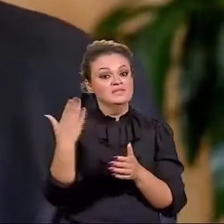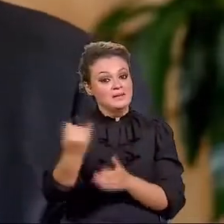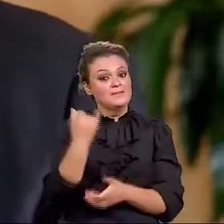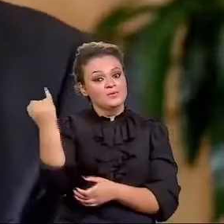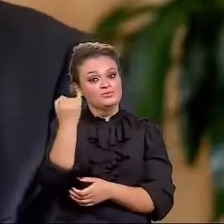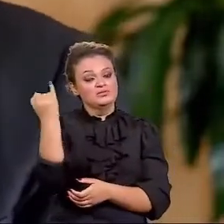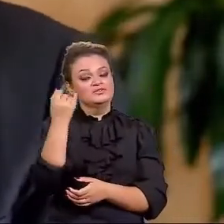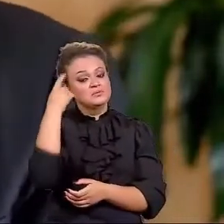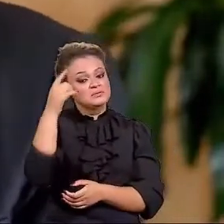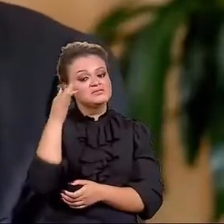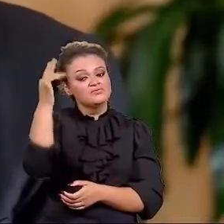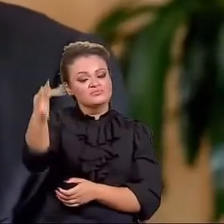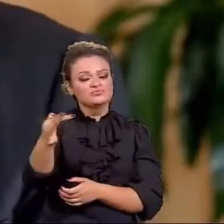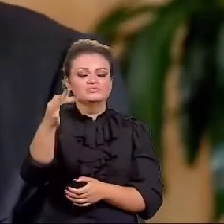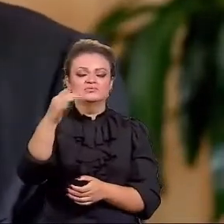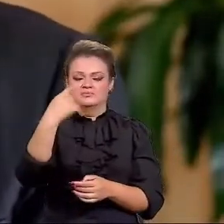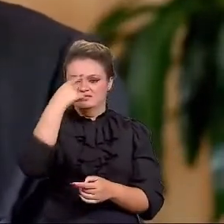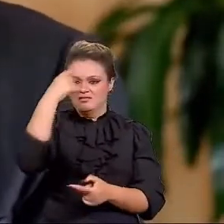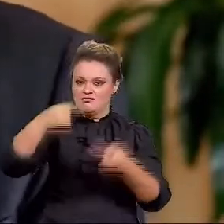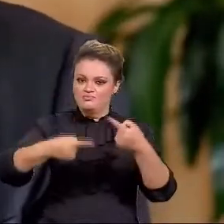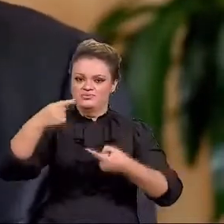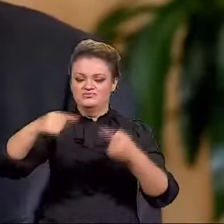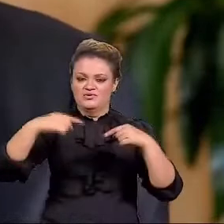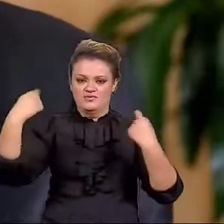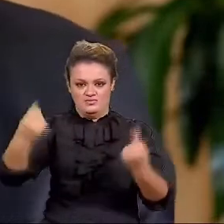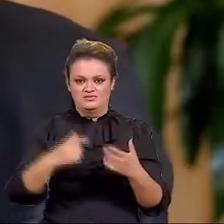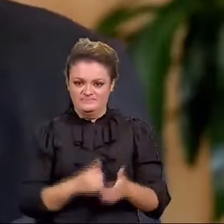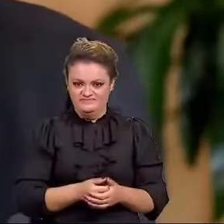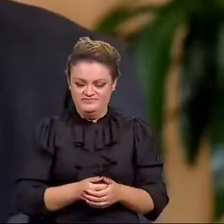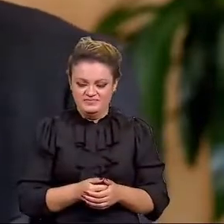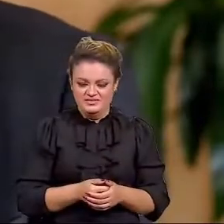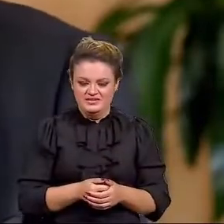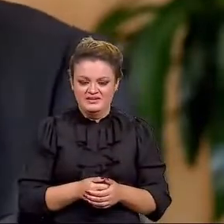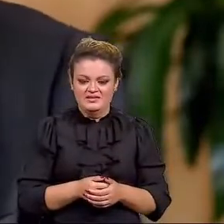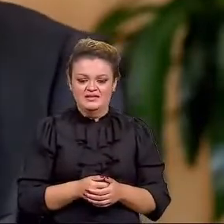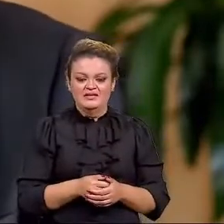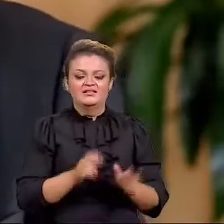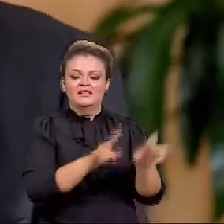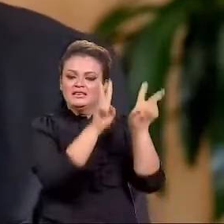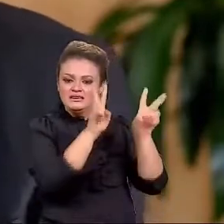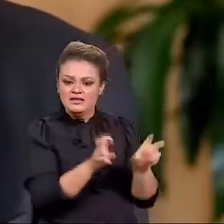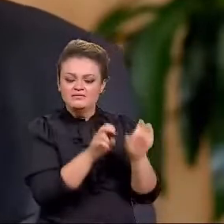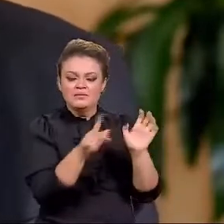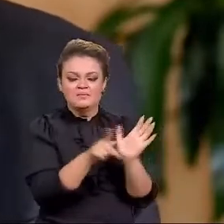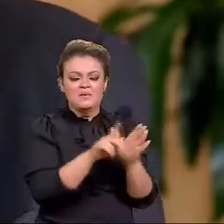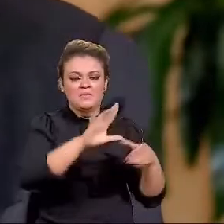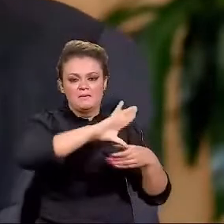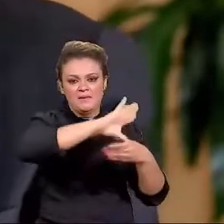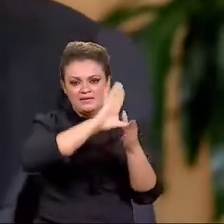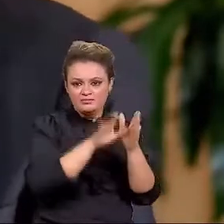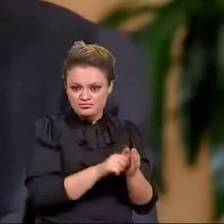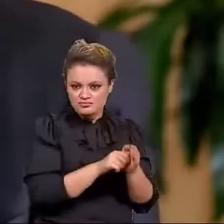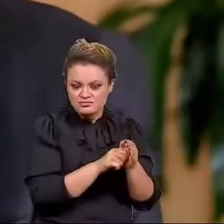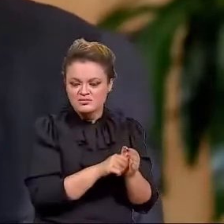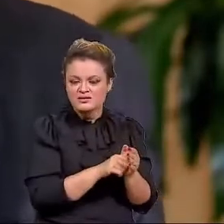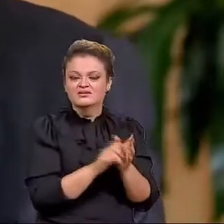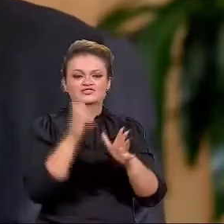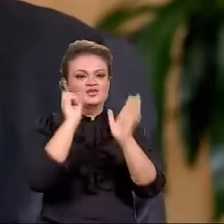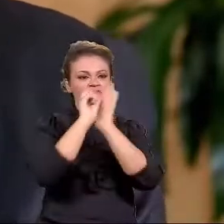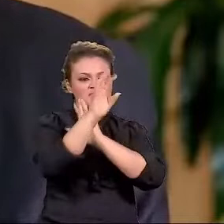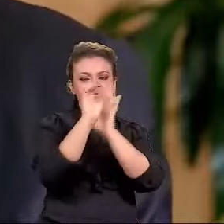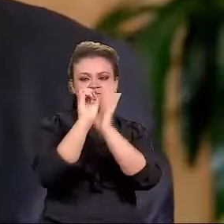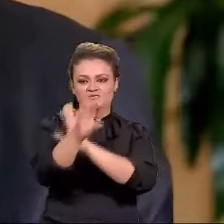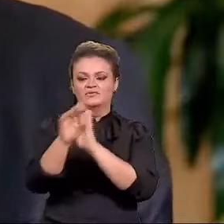política. Nós concluímos a pauta do Mercosul, já enviamos para os presidentes do Mercosul, ela não vai